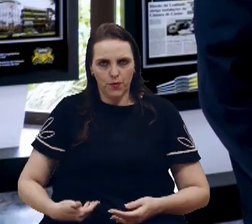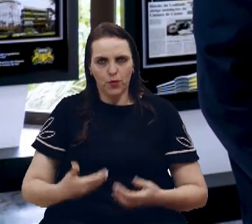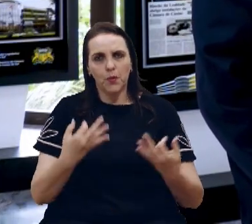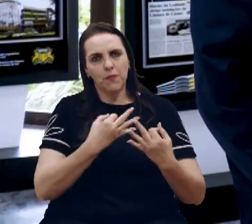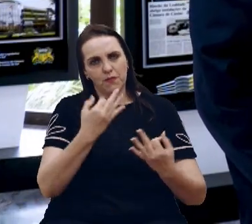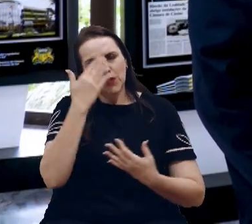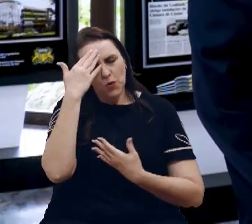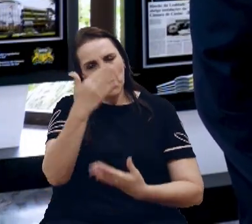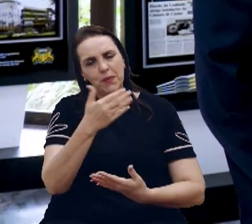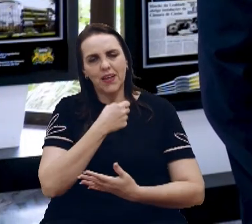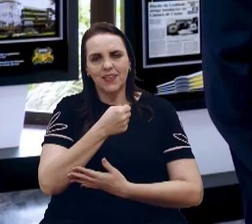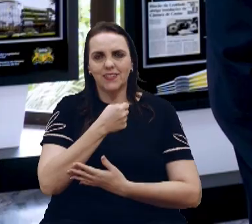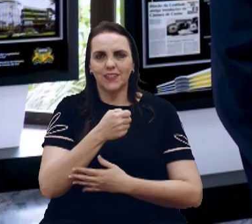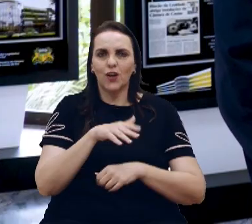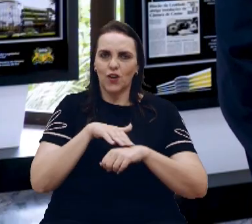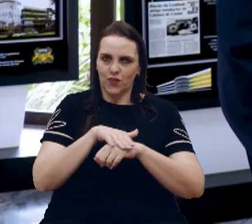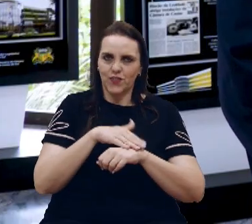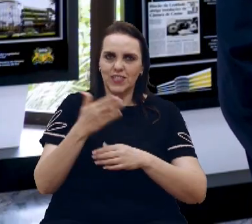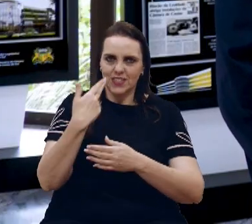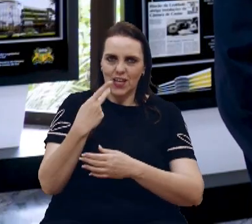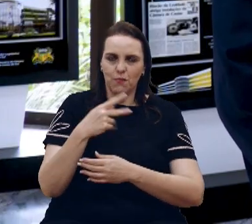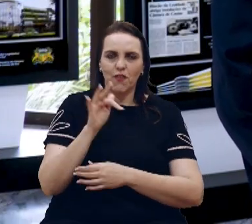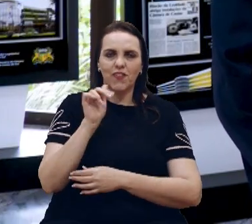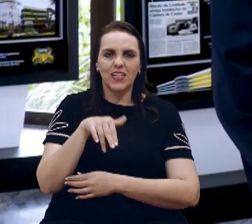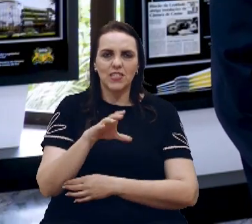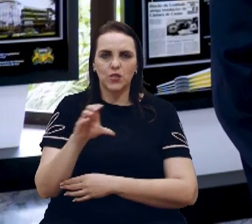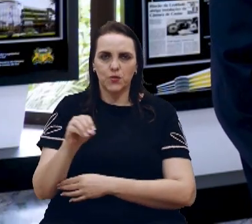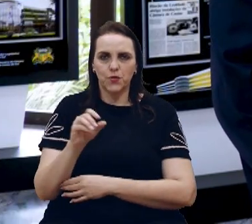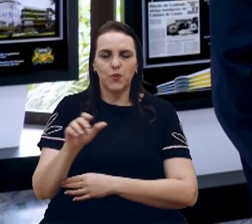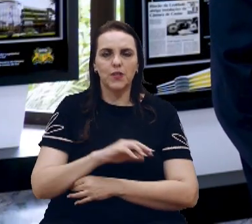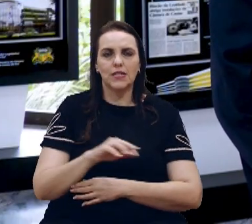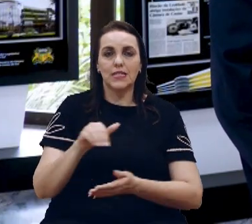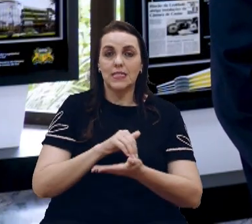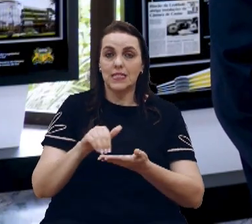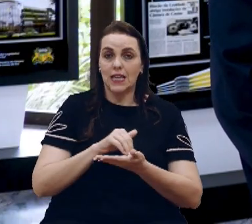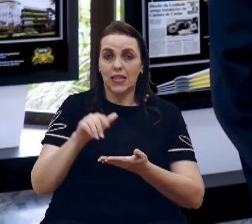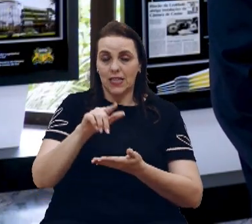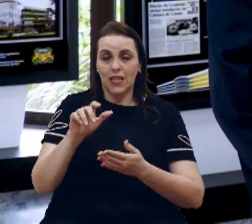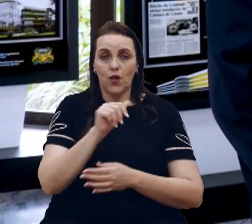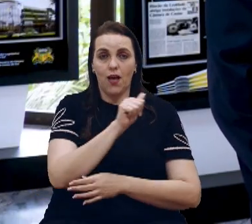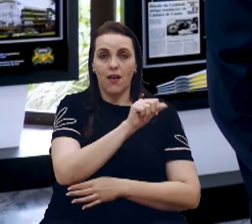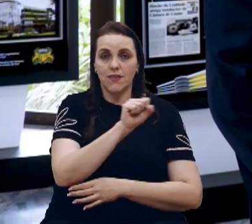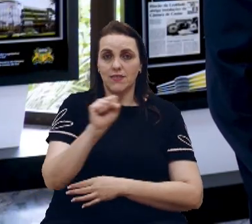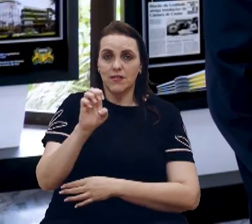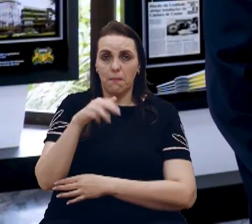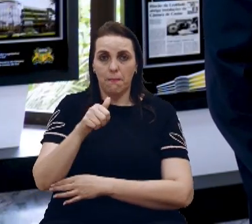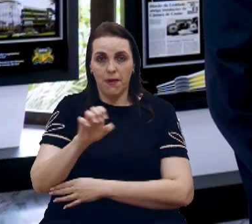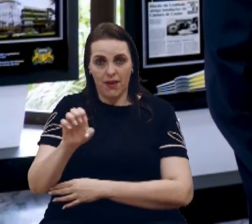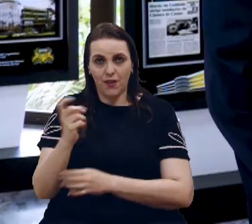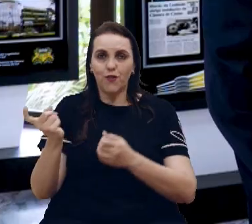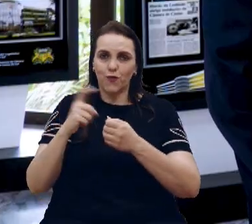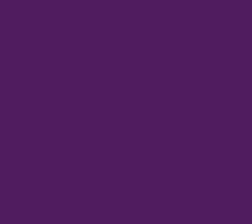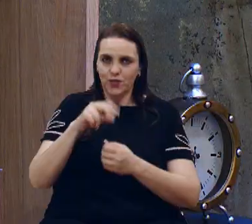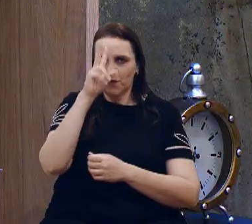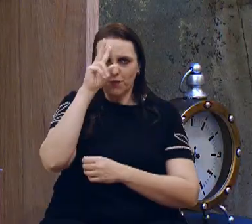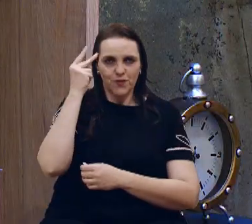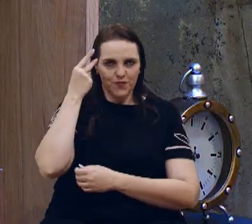entrevista. Então conversou com a gente o Francisco Lopes, que é secretário executivo da ASEMAI. Voltamos contigo no estúdio,